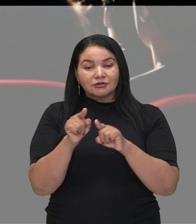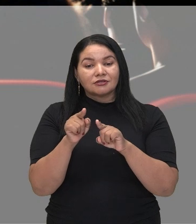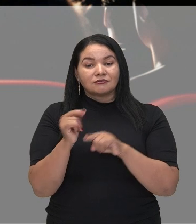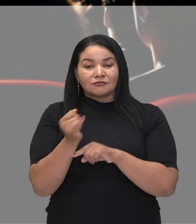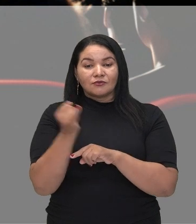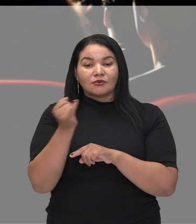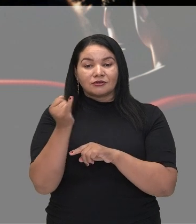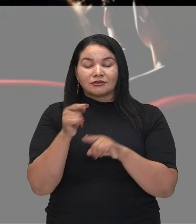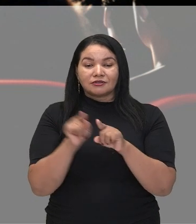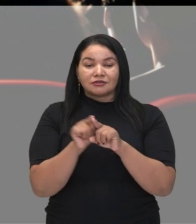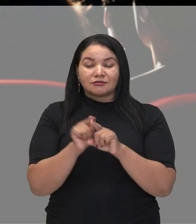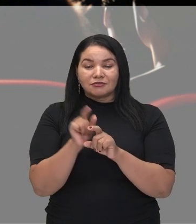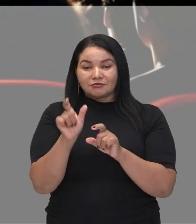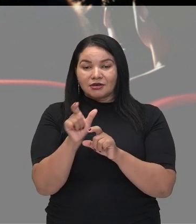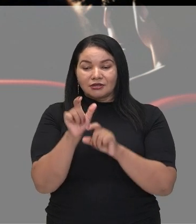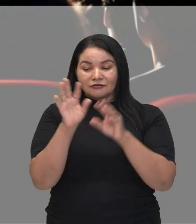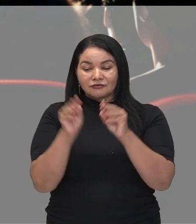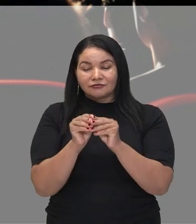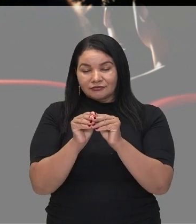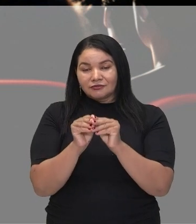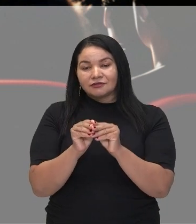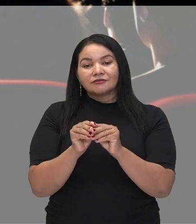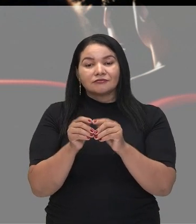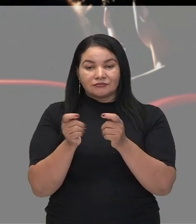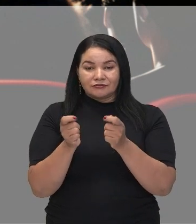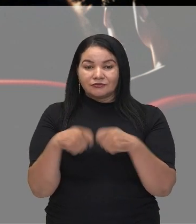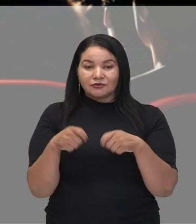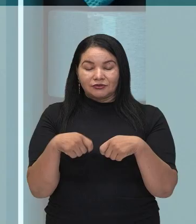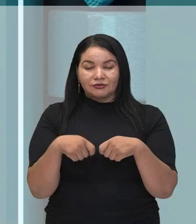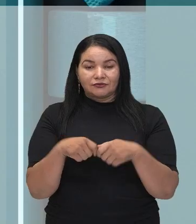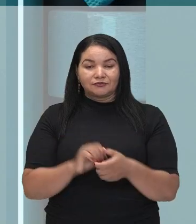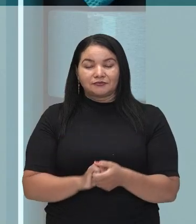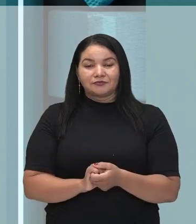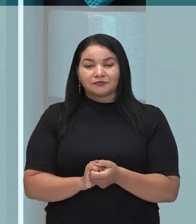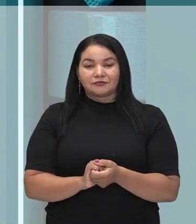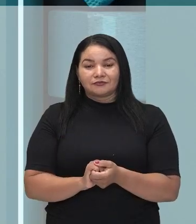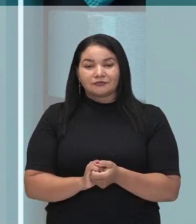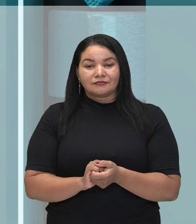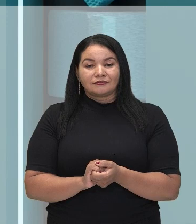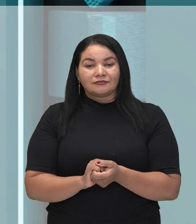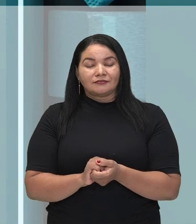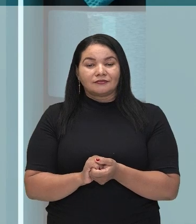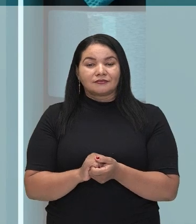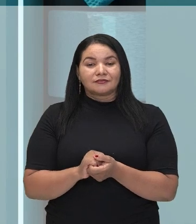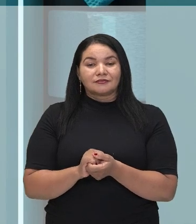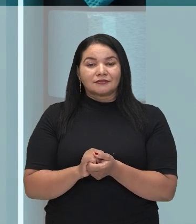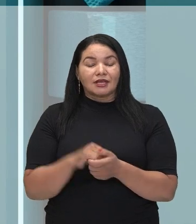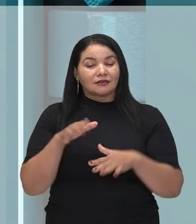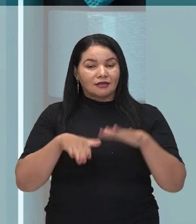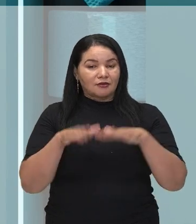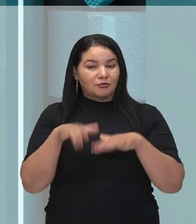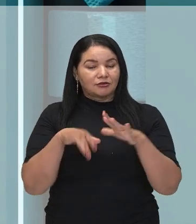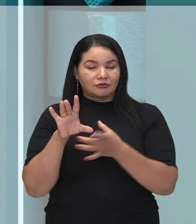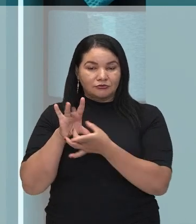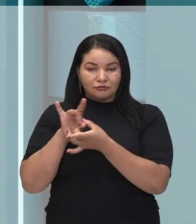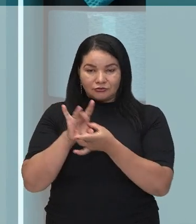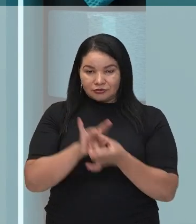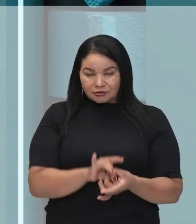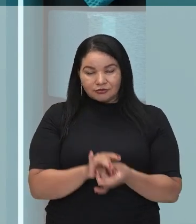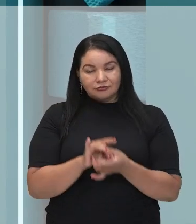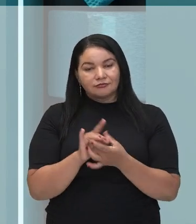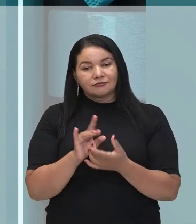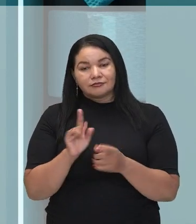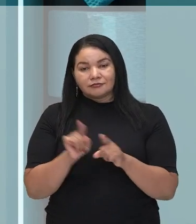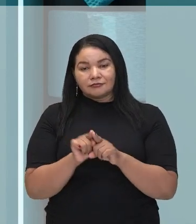importante que você utilize aí essas abreviações dependendo do contexto, ok? Muito bem.